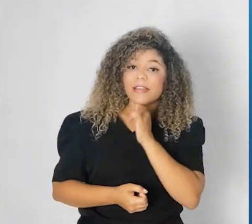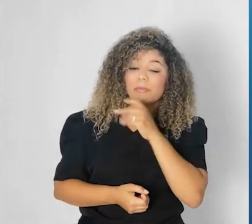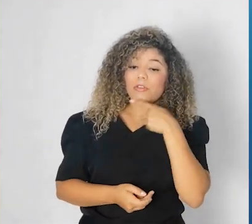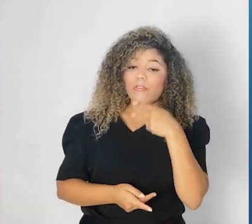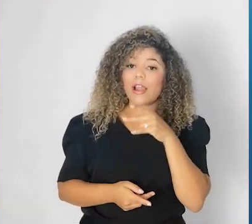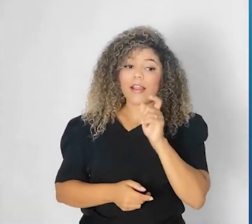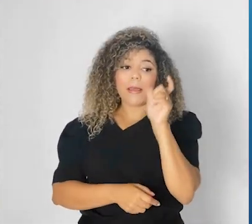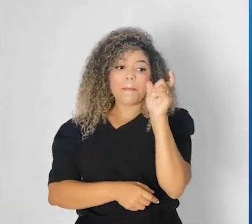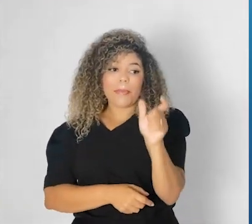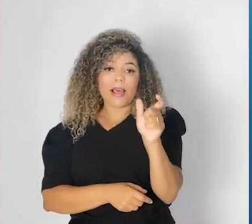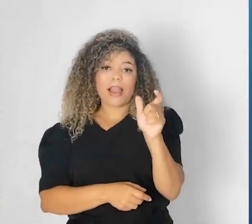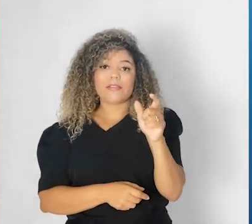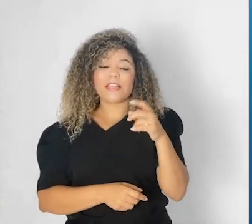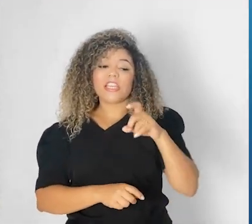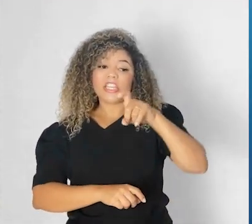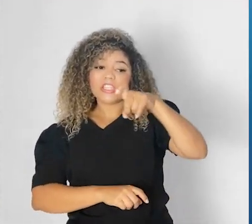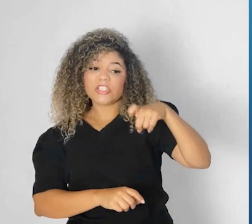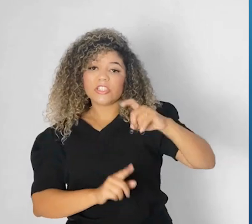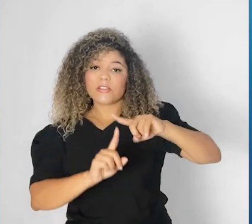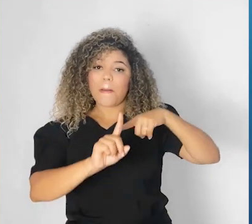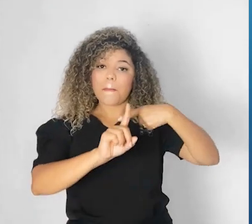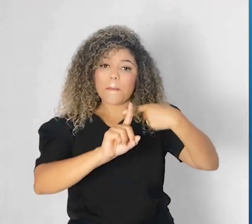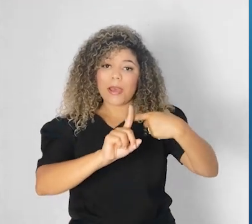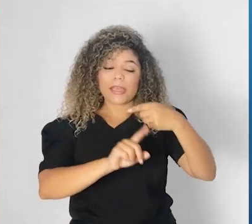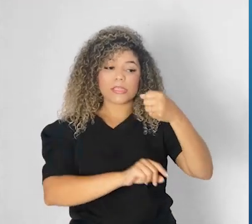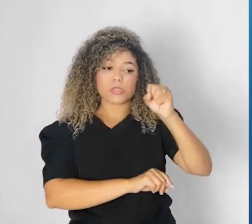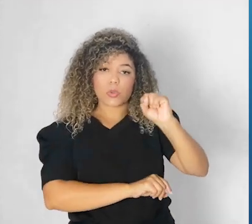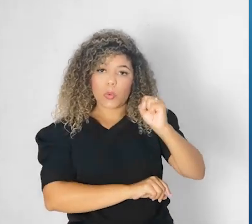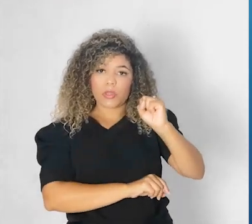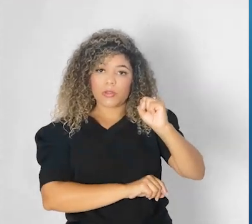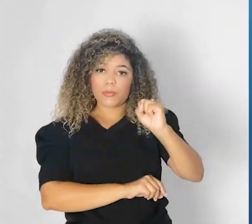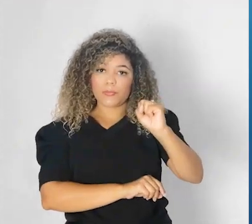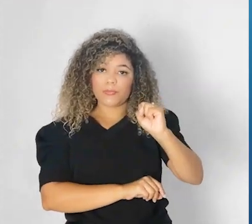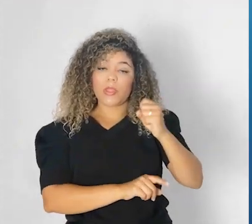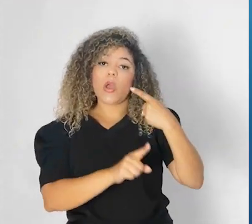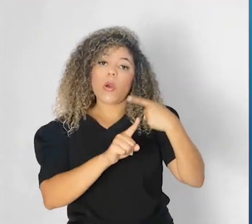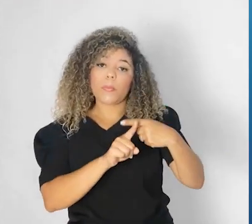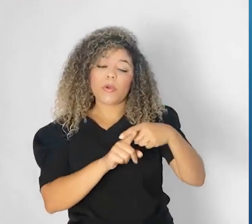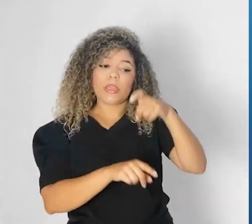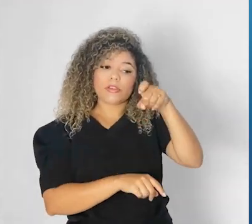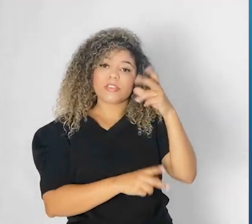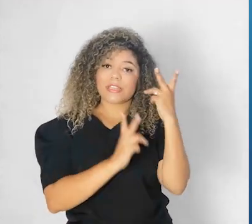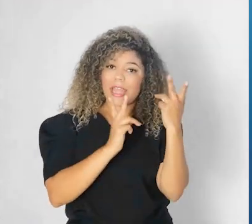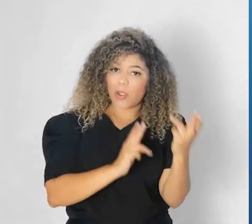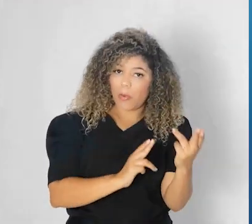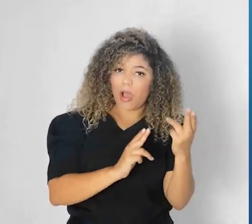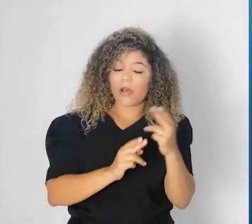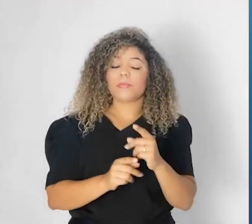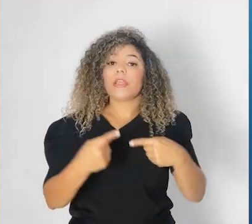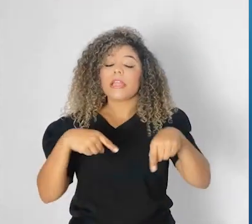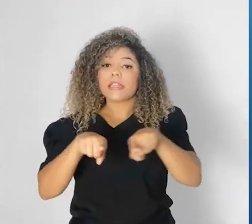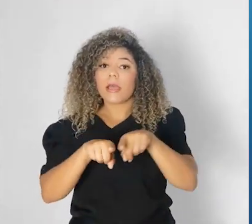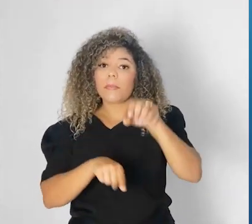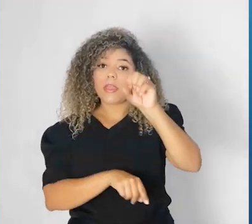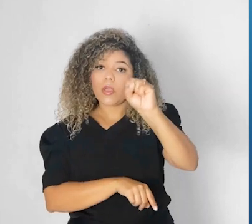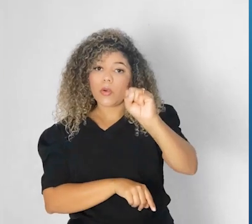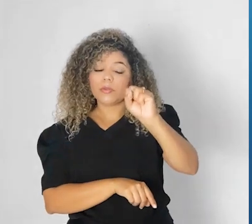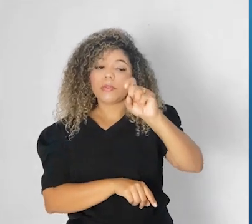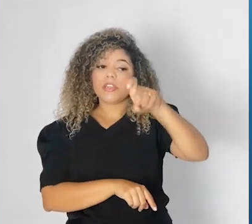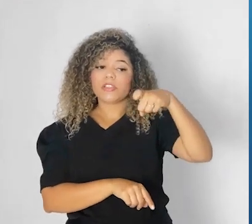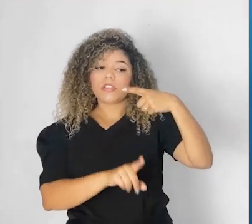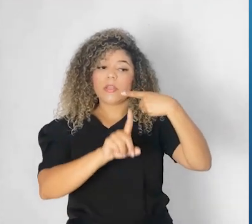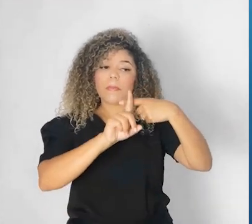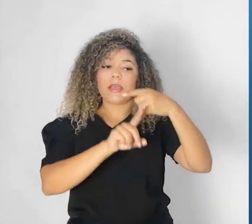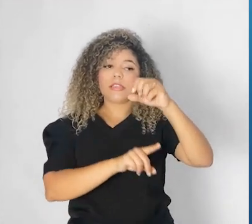perímetro, eu tenho que é x mais 8, aqui é x, porque é o mesmo lado, e aqui também é 8. Então, é x mais 8